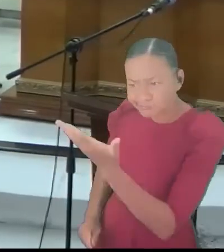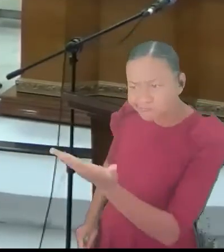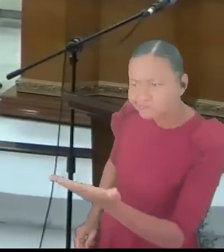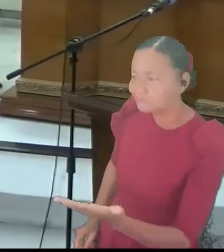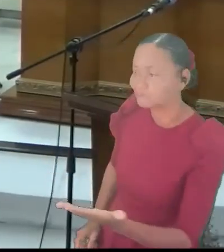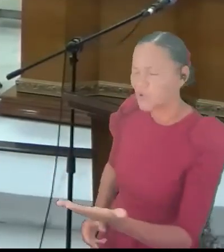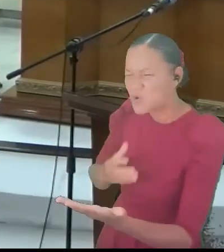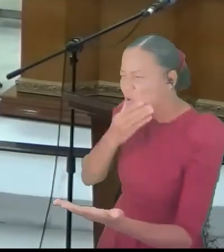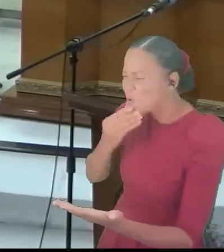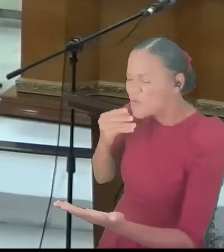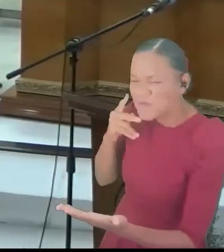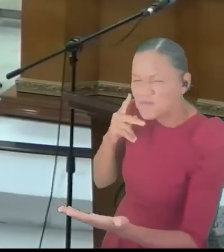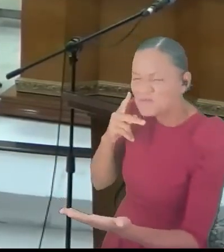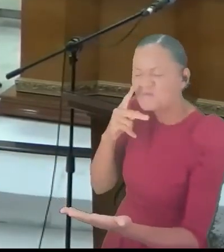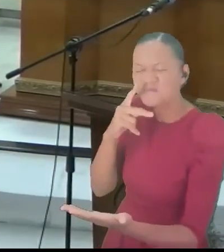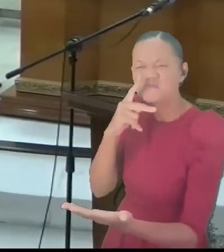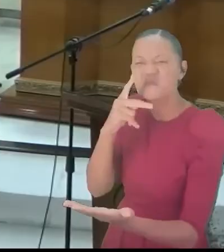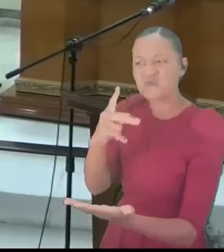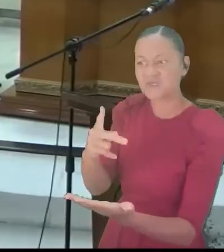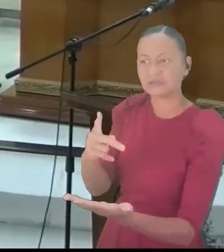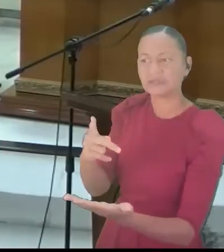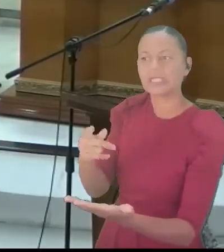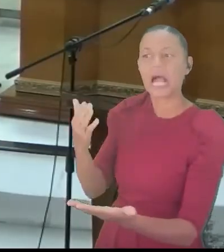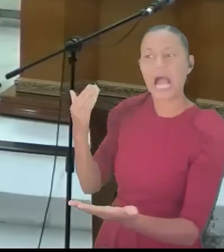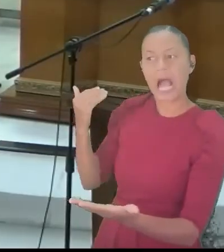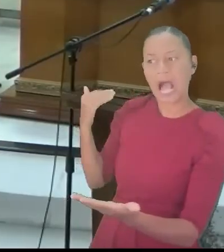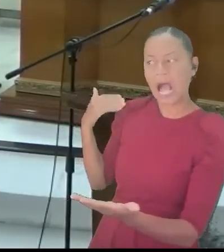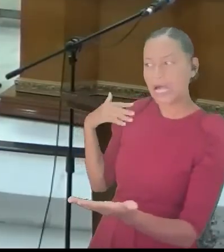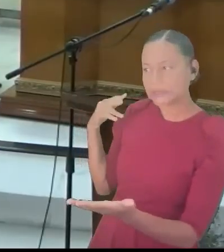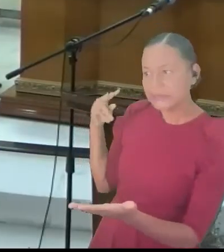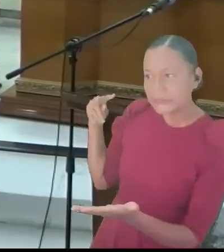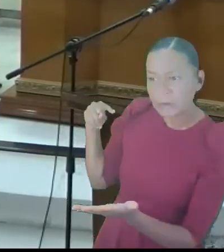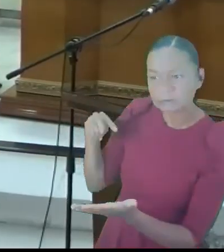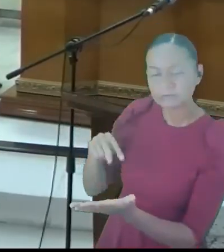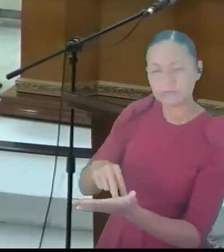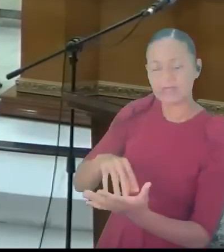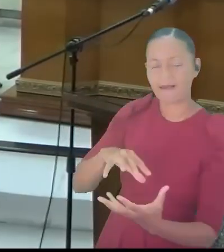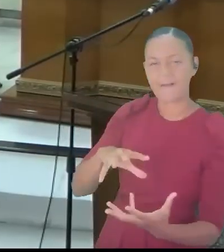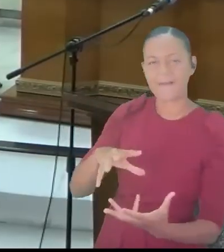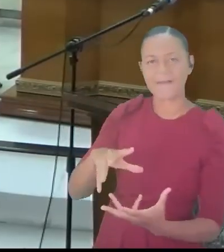o profeta que devia vir ao mundo.